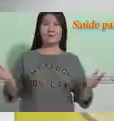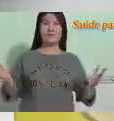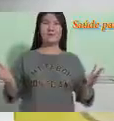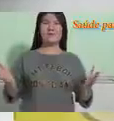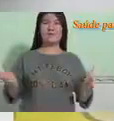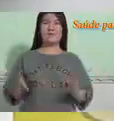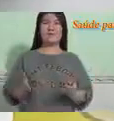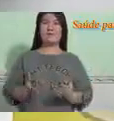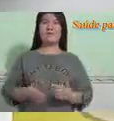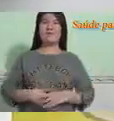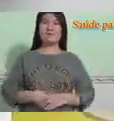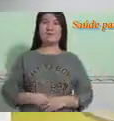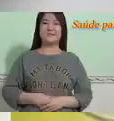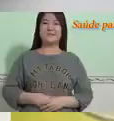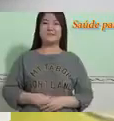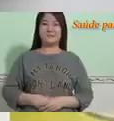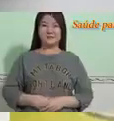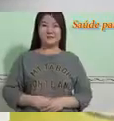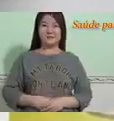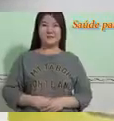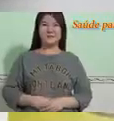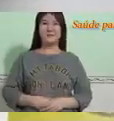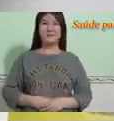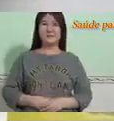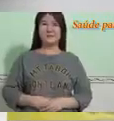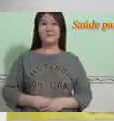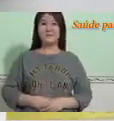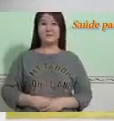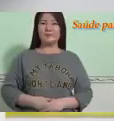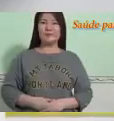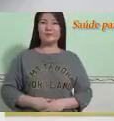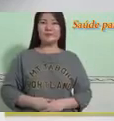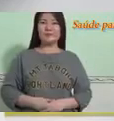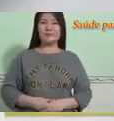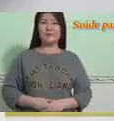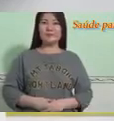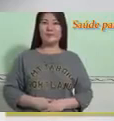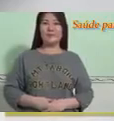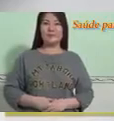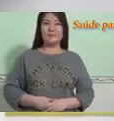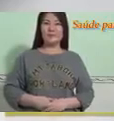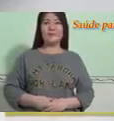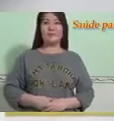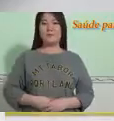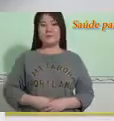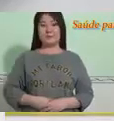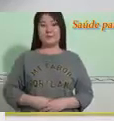A síndrome de Charles Bonnet é um transtorno que ocorre especialmente nas pessoas cegas ou com algum tipo de